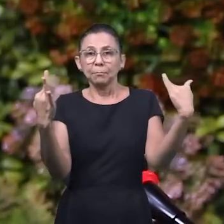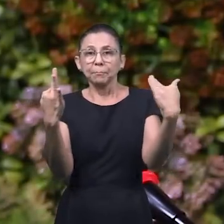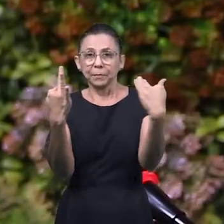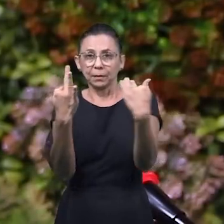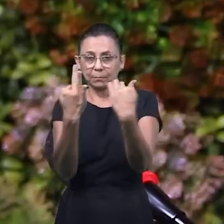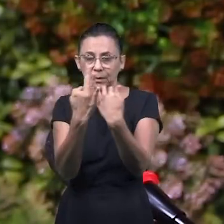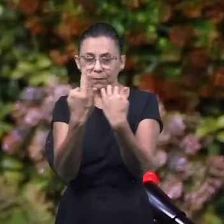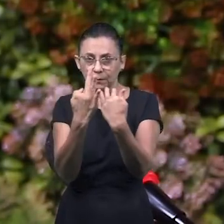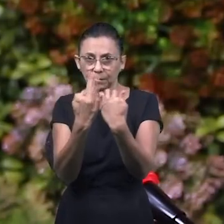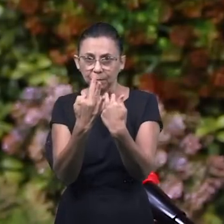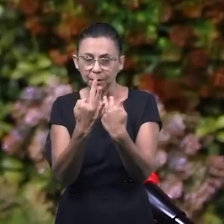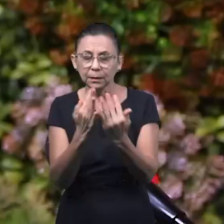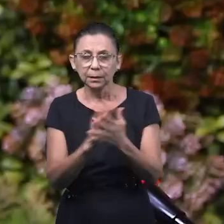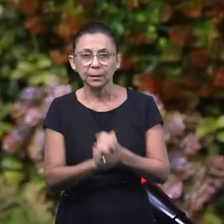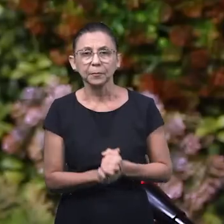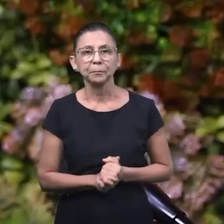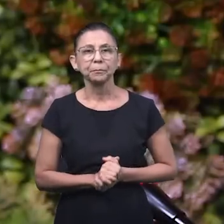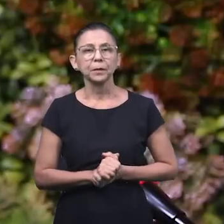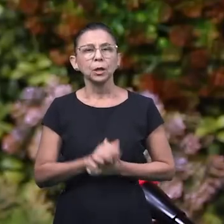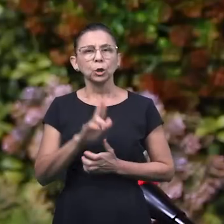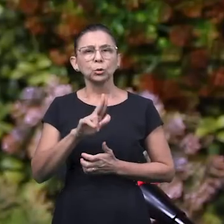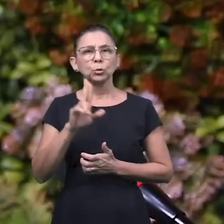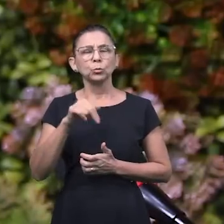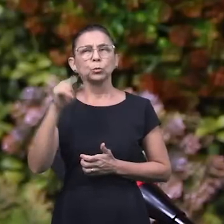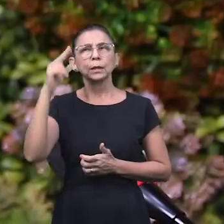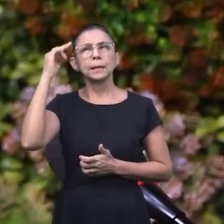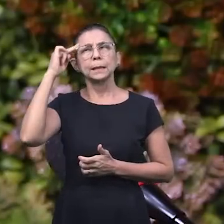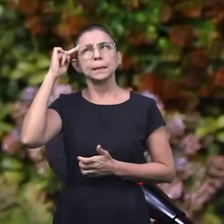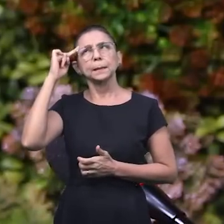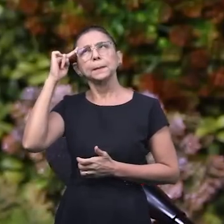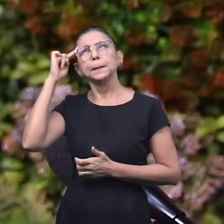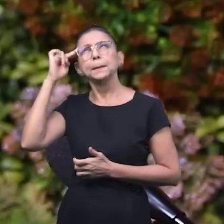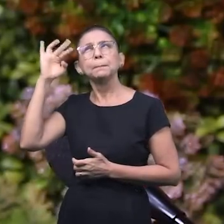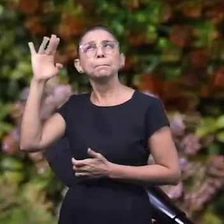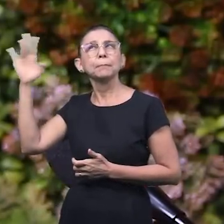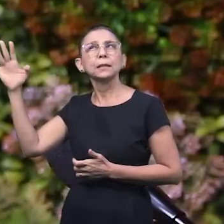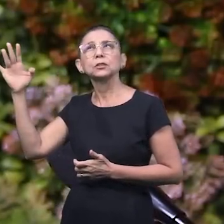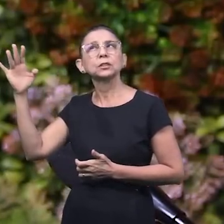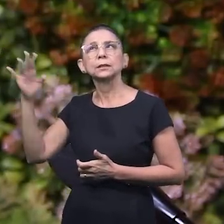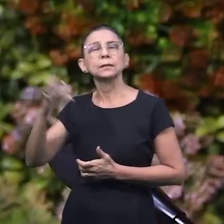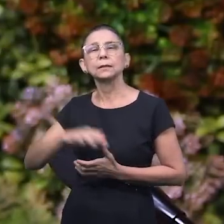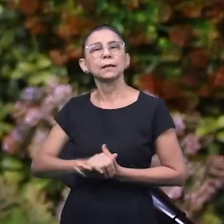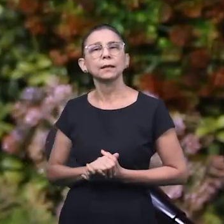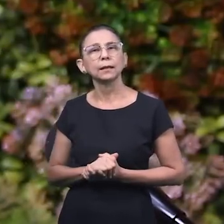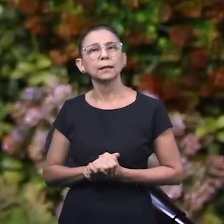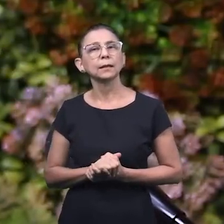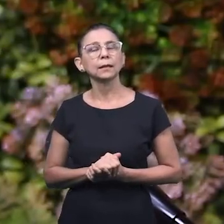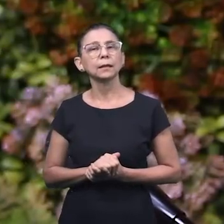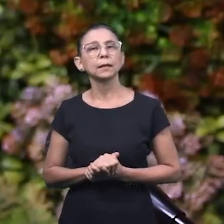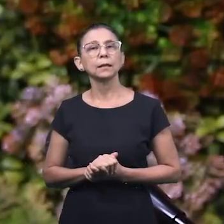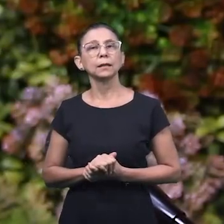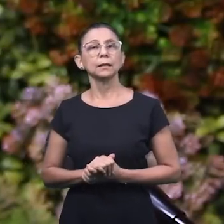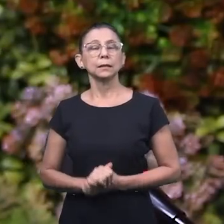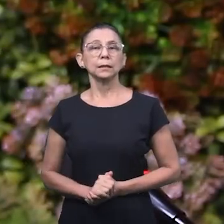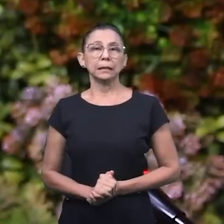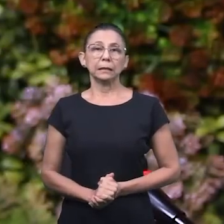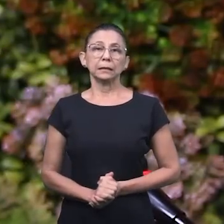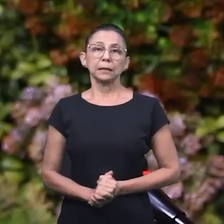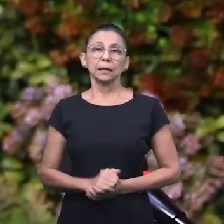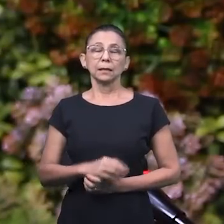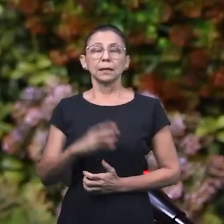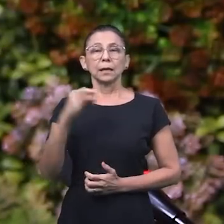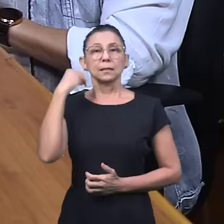acontecido pelo projeto do Senhor, mas que a minha família ainda não tinha a ideia da proporção que a experiência da